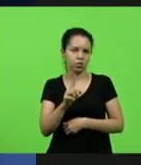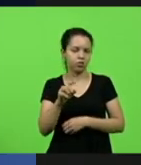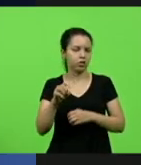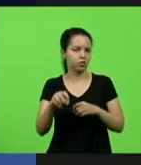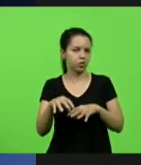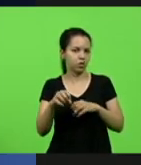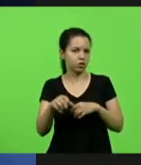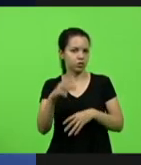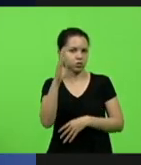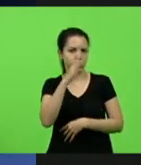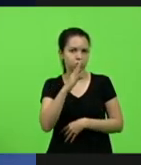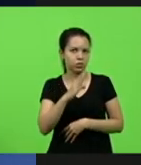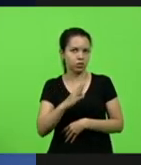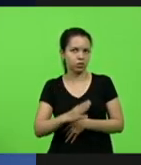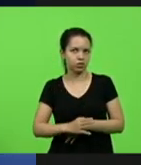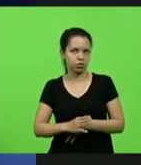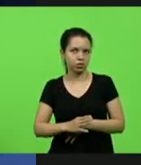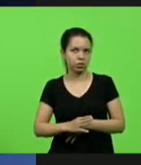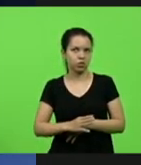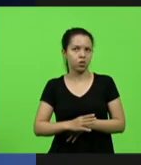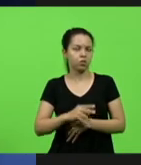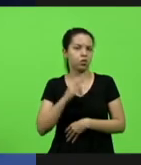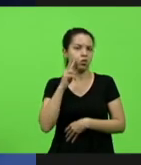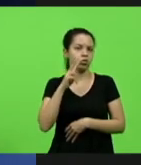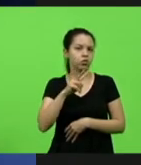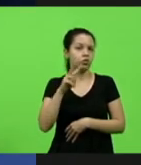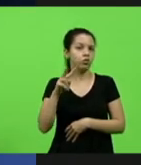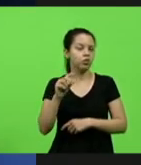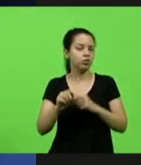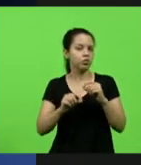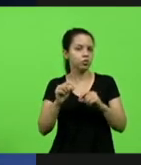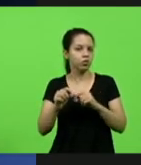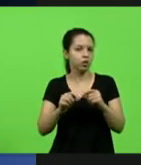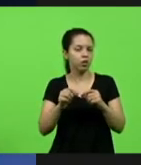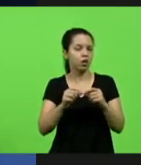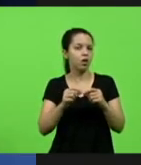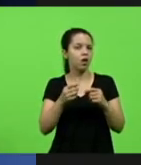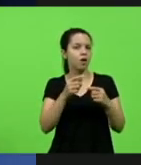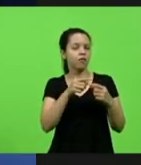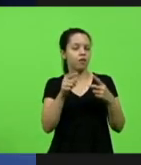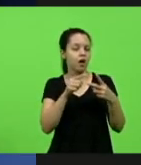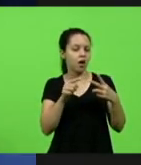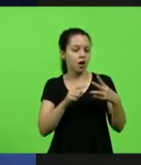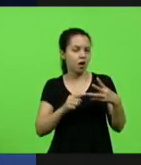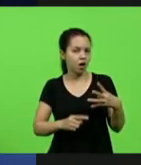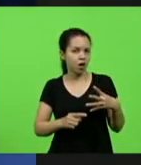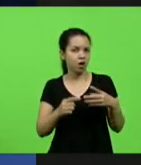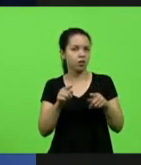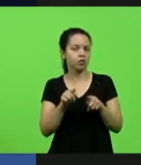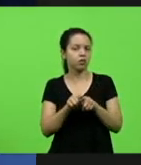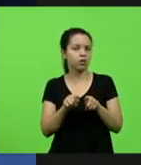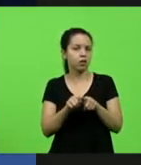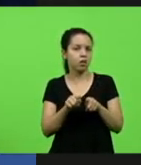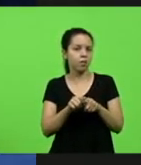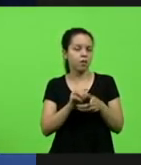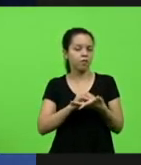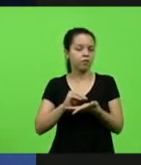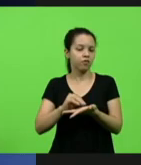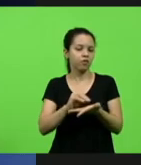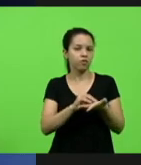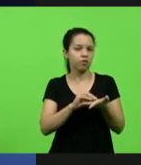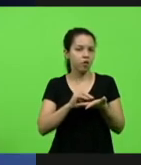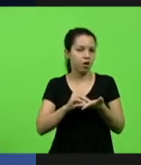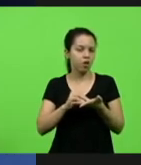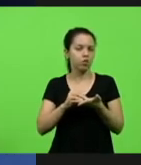Nós vimos aí os diversos aspectos e as diversas lacunas ficadas por falta dessa